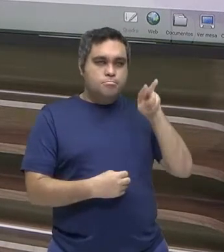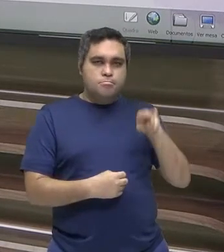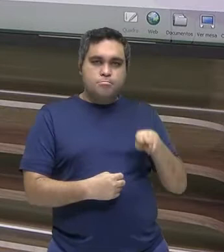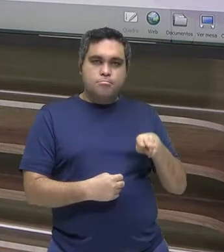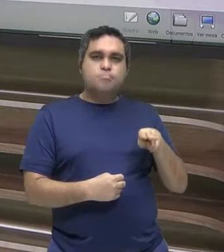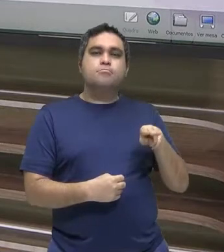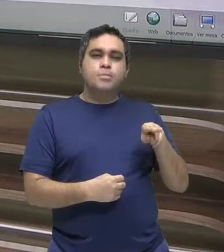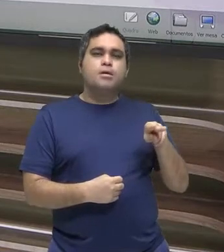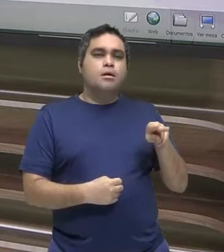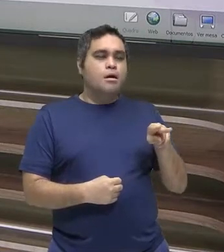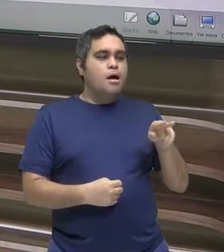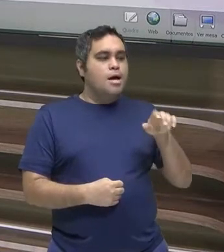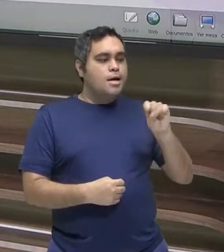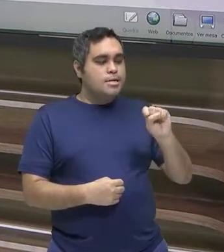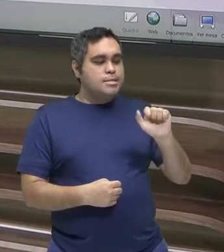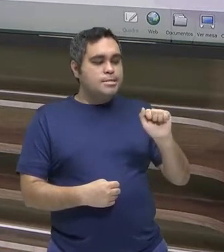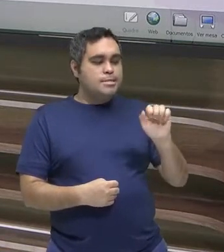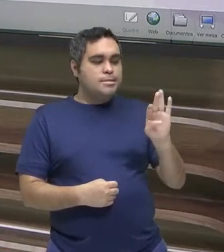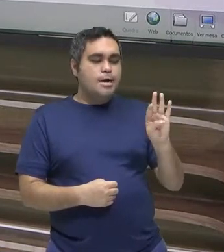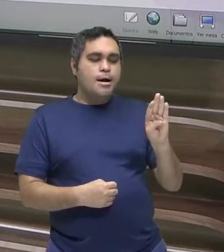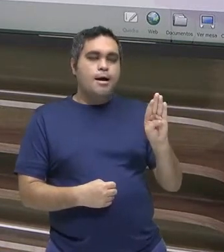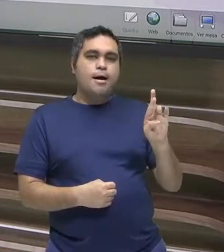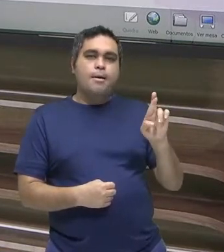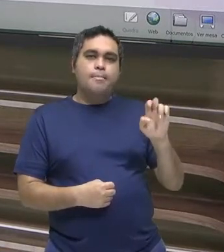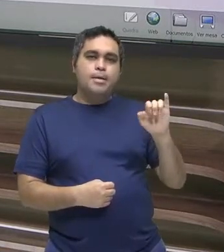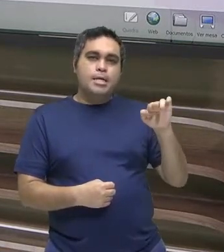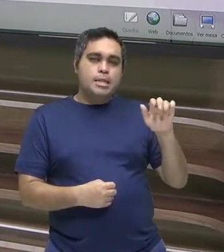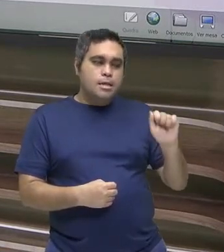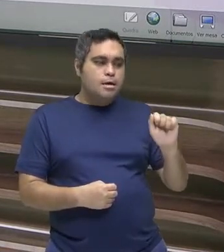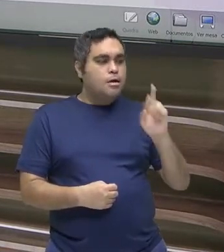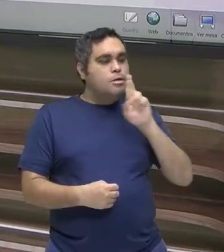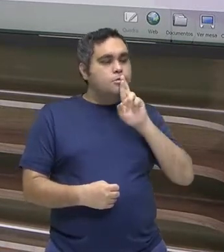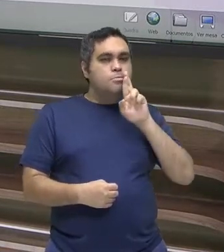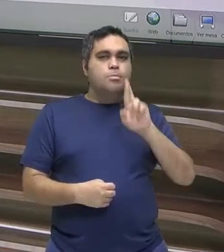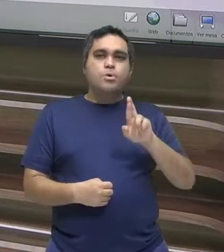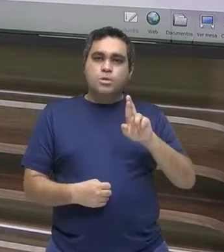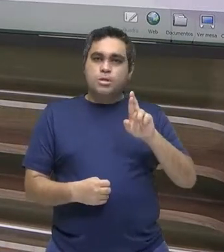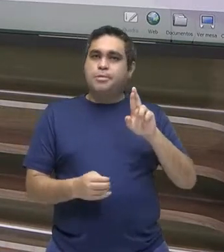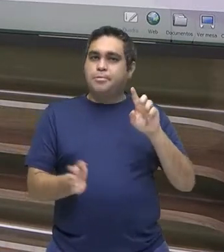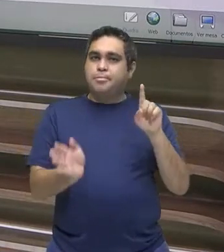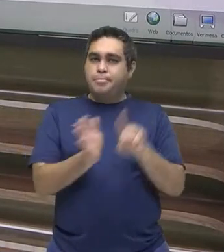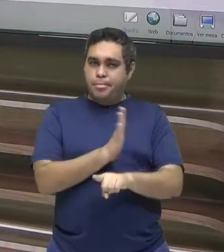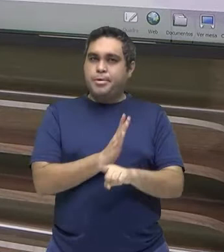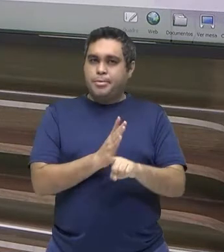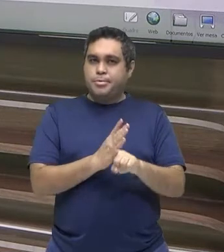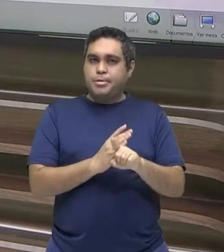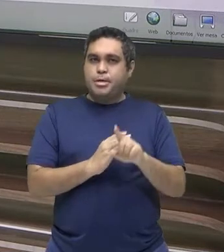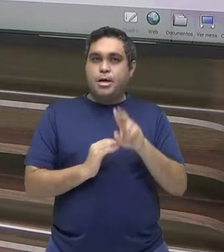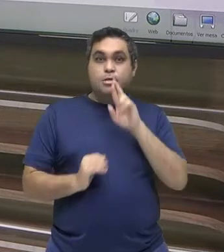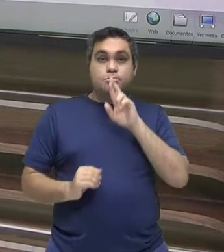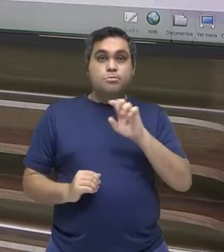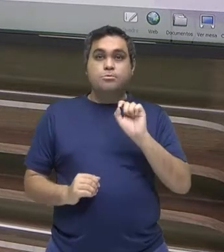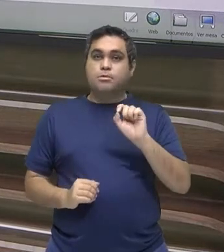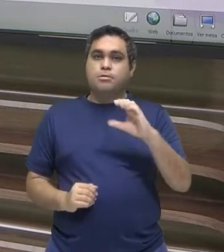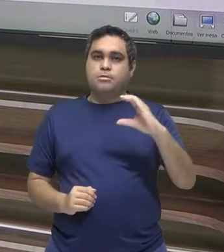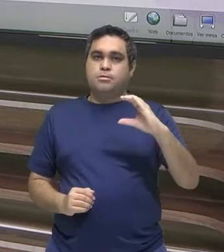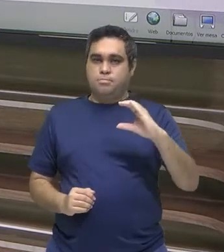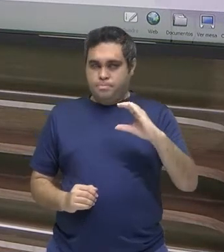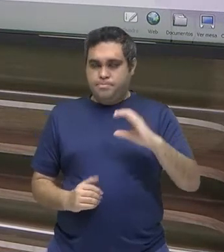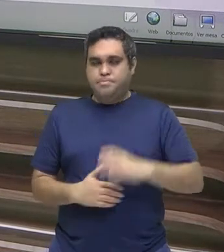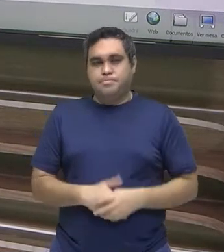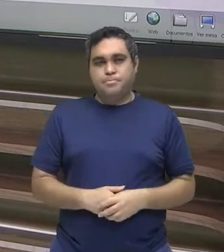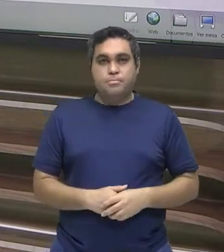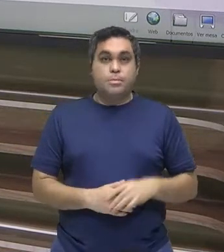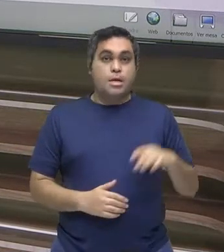da Sabrina, dizendo que a questão 1, a alternativa correta é a letra C. E